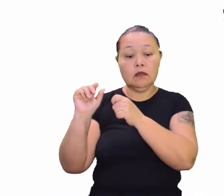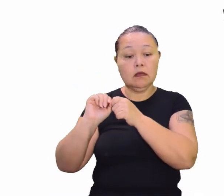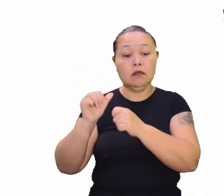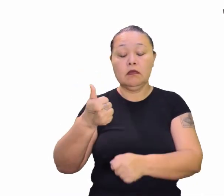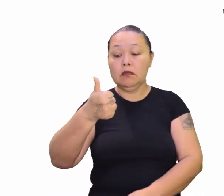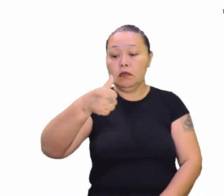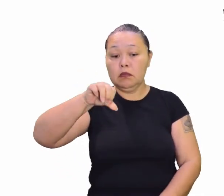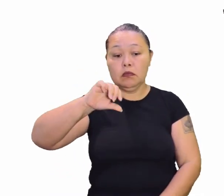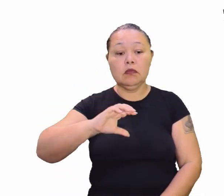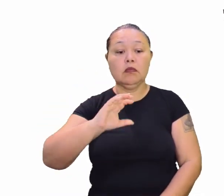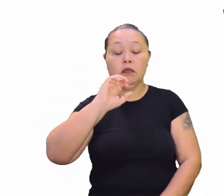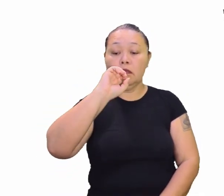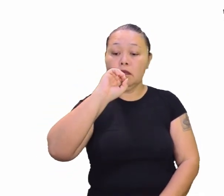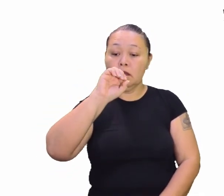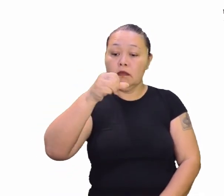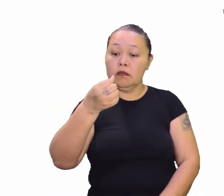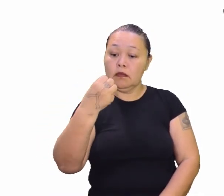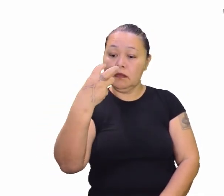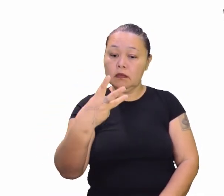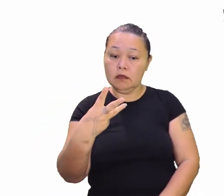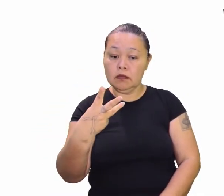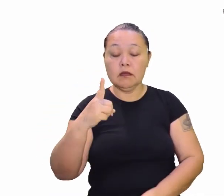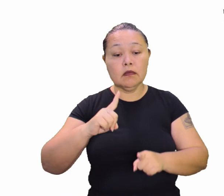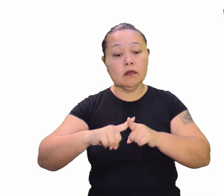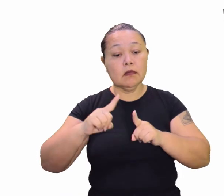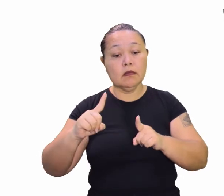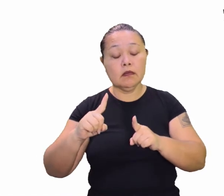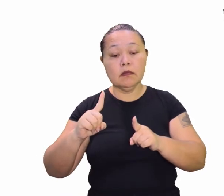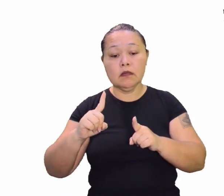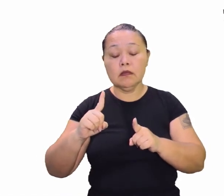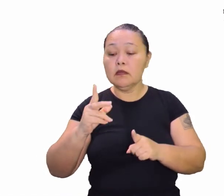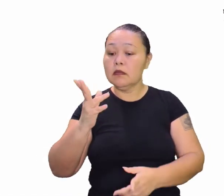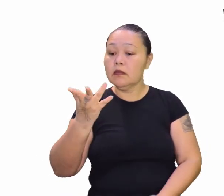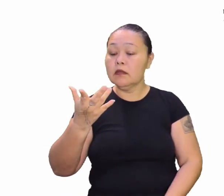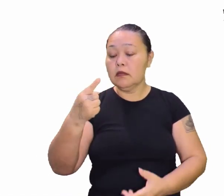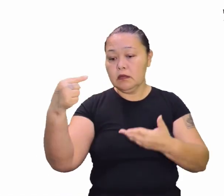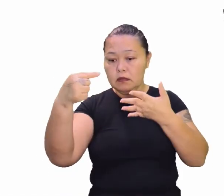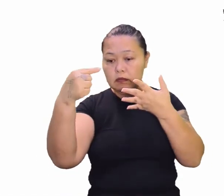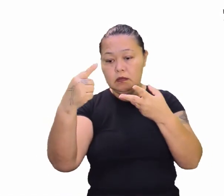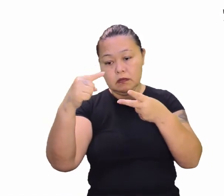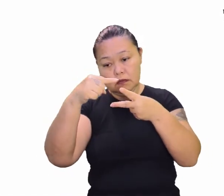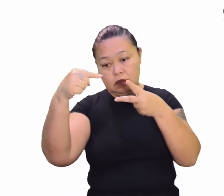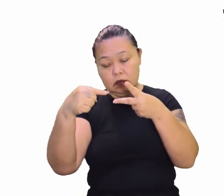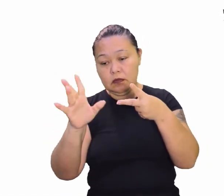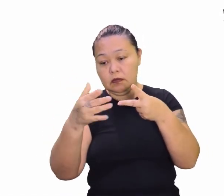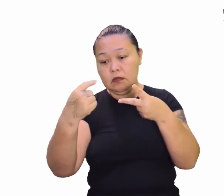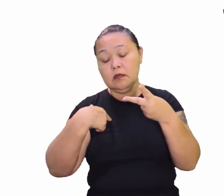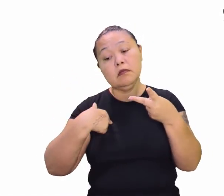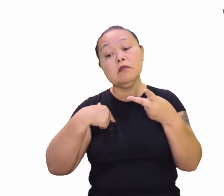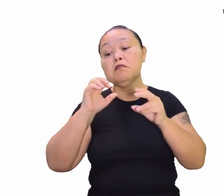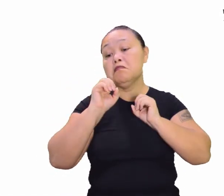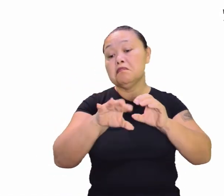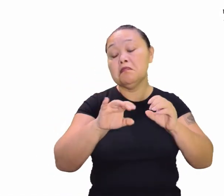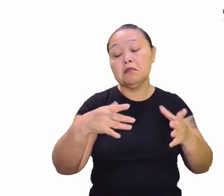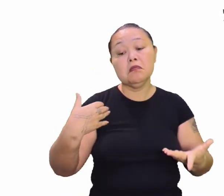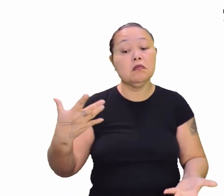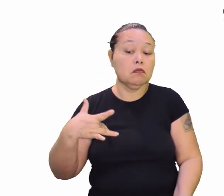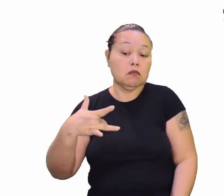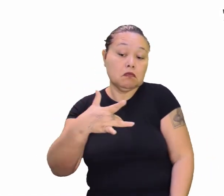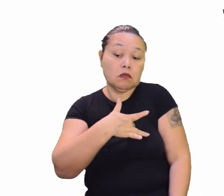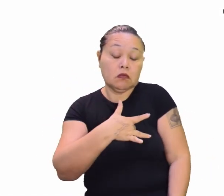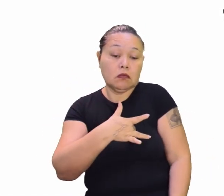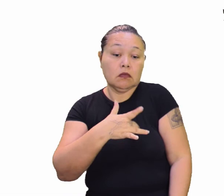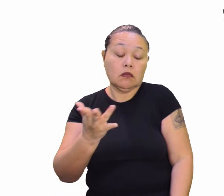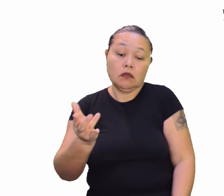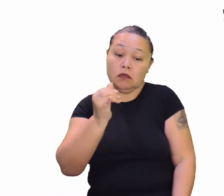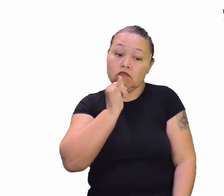90, 0,613. Mas eu vou só dar um aspecto, não, dois aspectos, saúde e educação, óbvio. Saúde e educação. É isso,